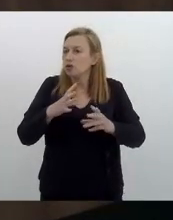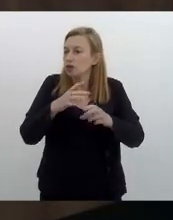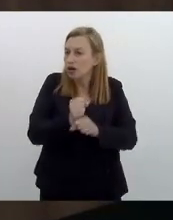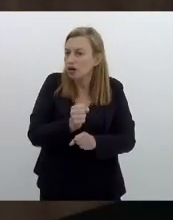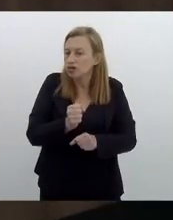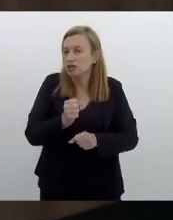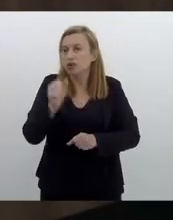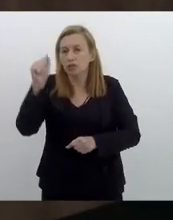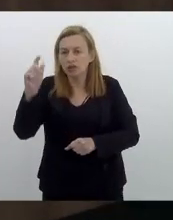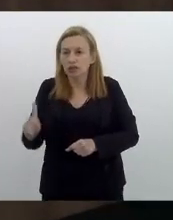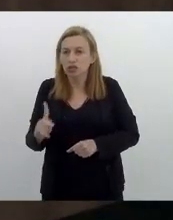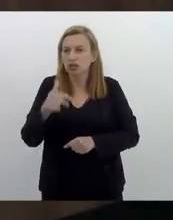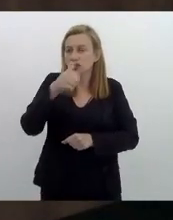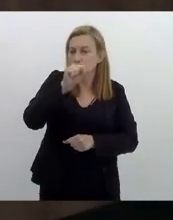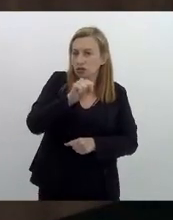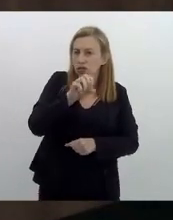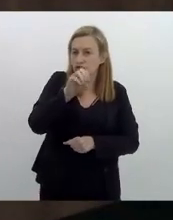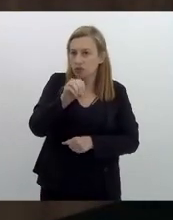O Estado